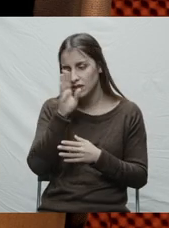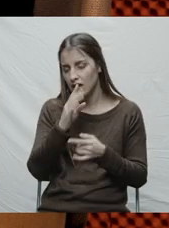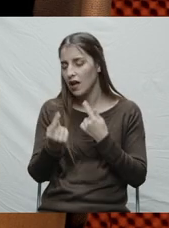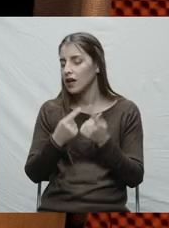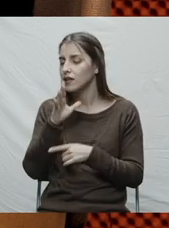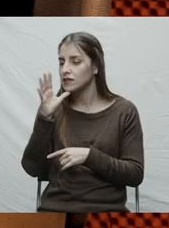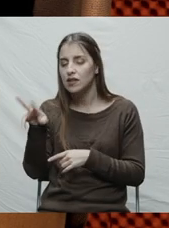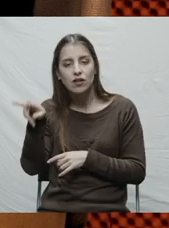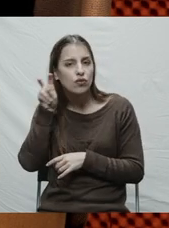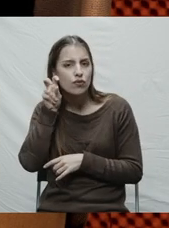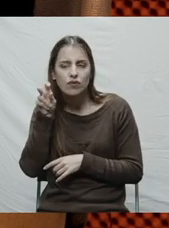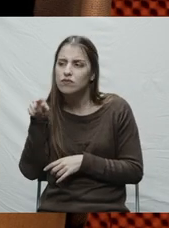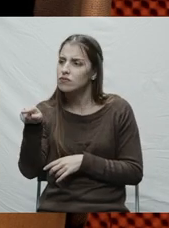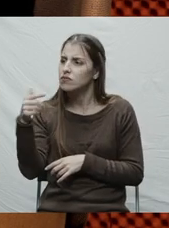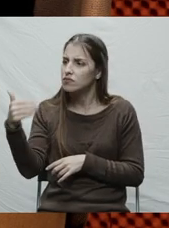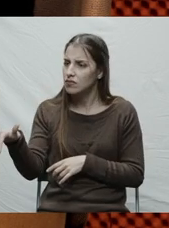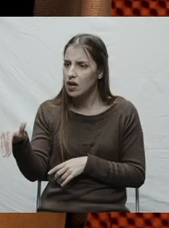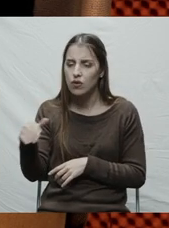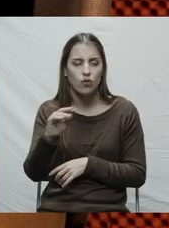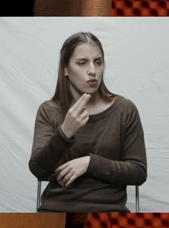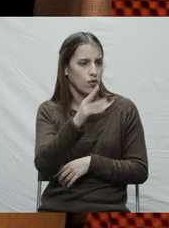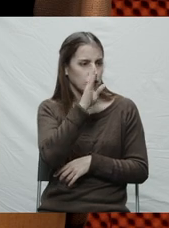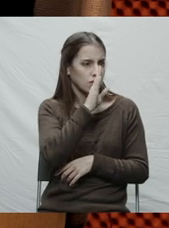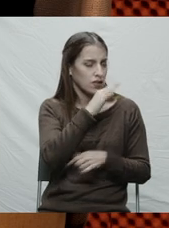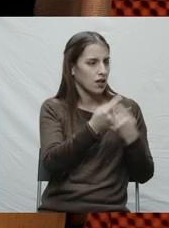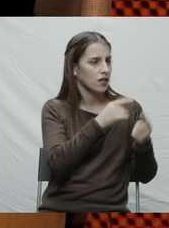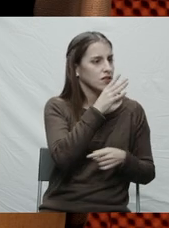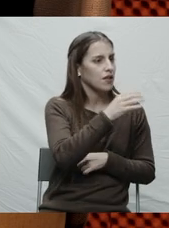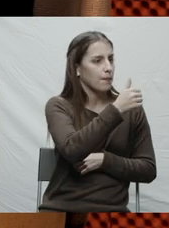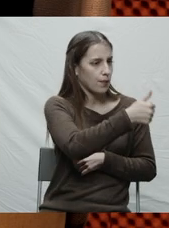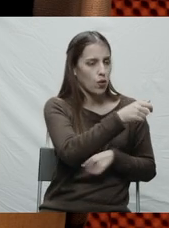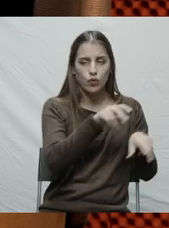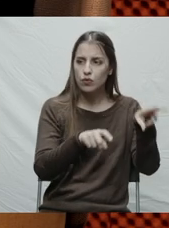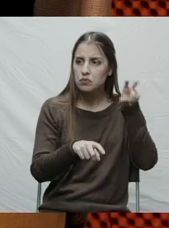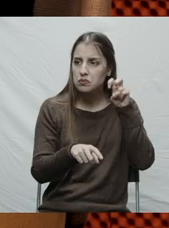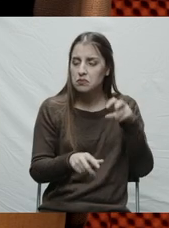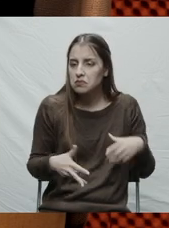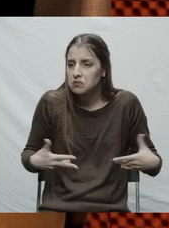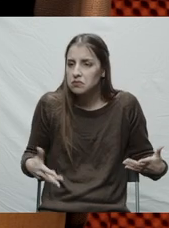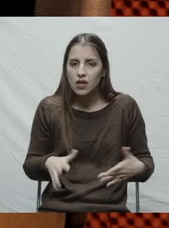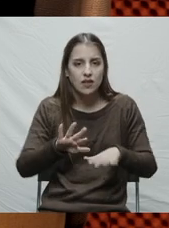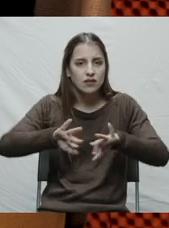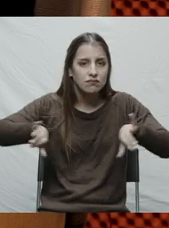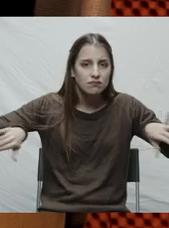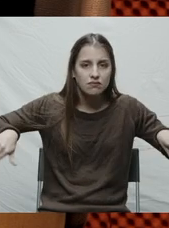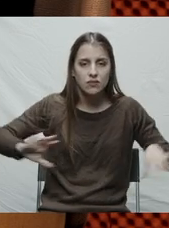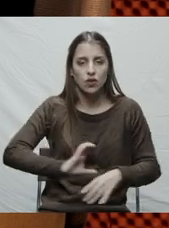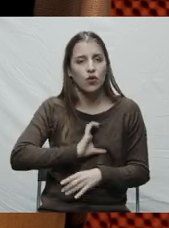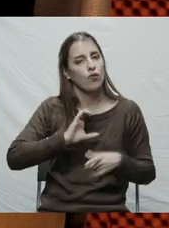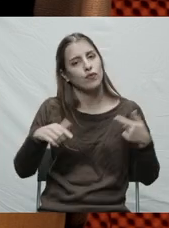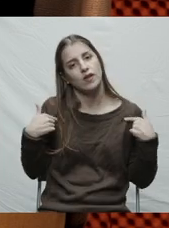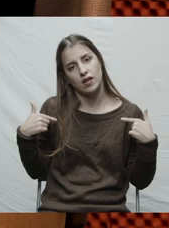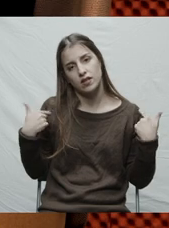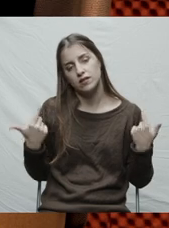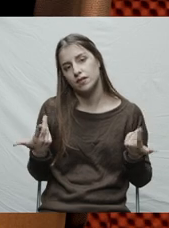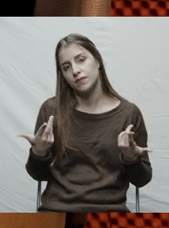lado, e quando alguém disser é muito bom, passar ao lado, mas criar autoconfiança real. Porque só assim é que depois vão